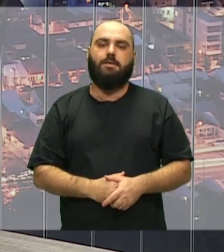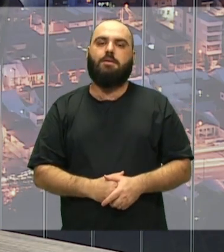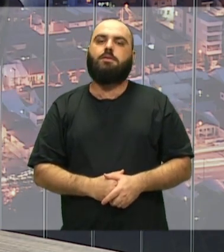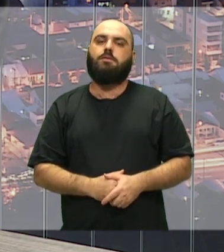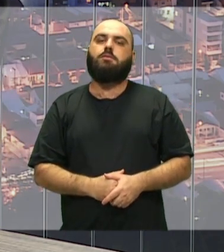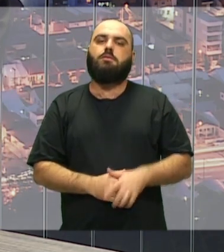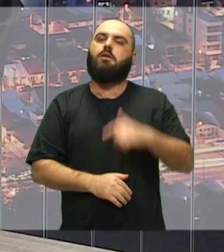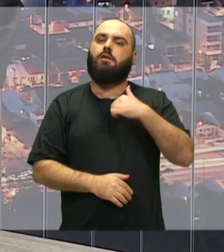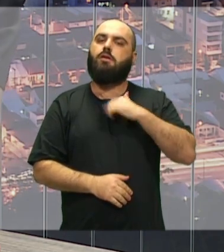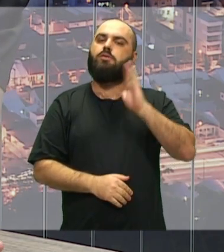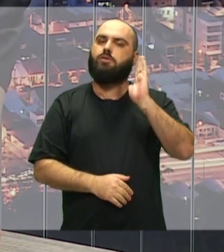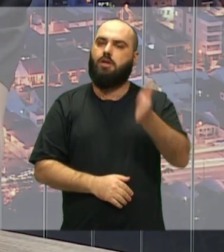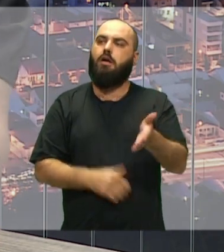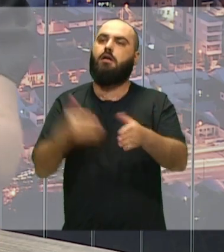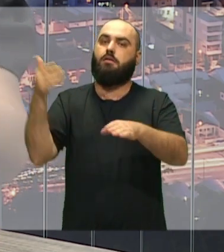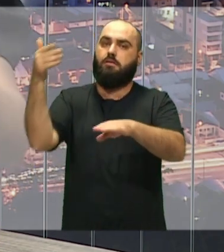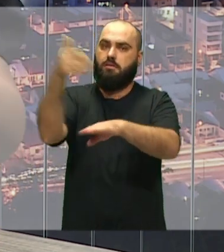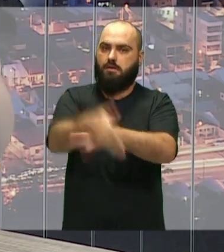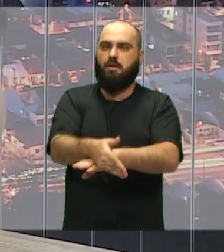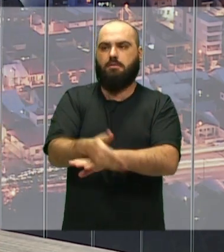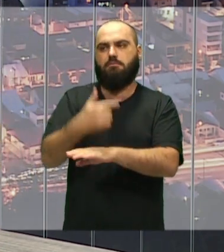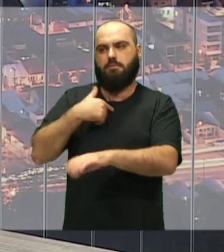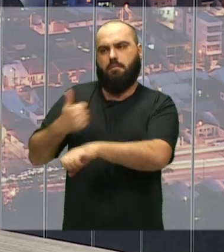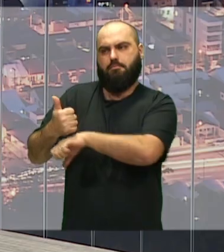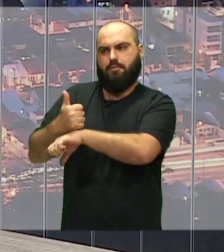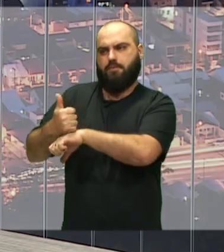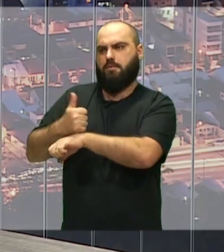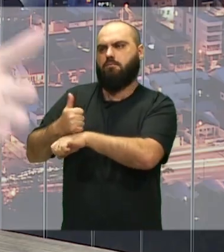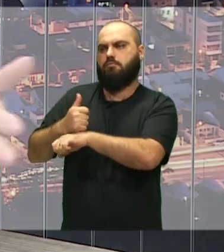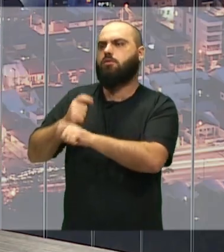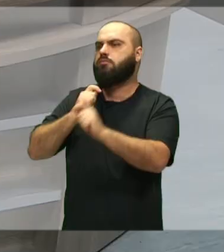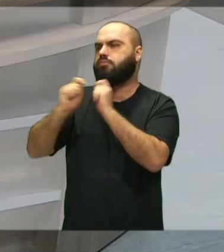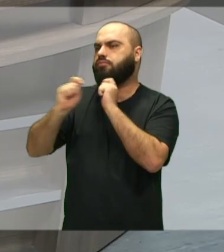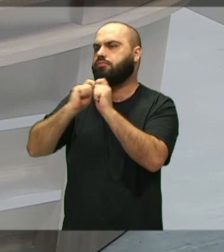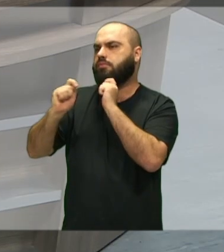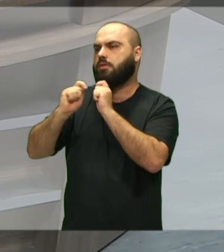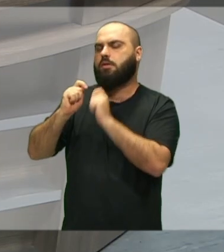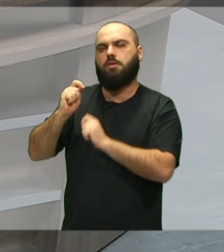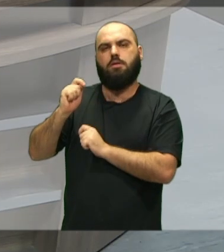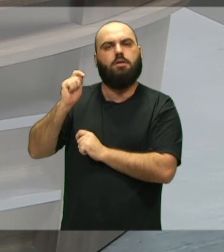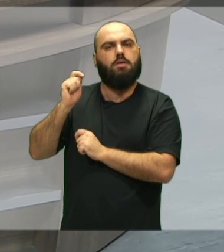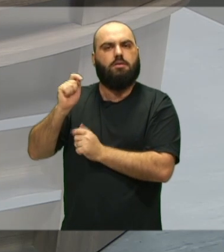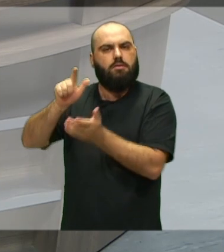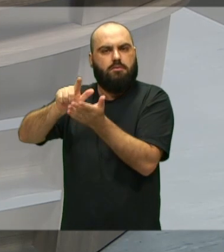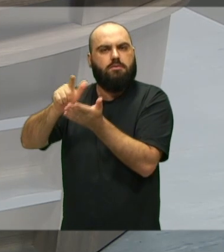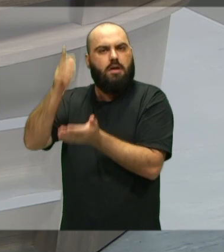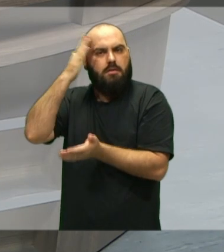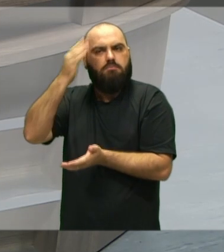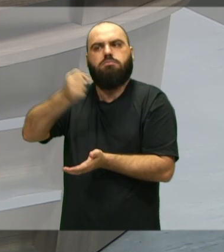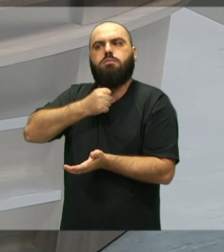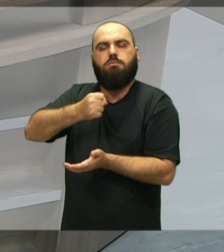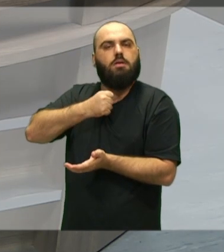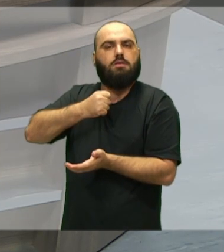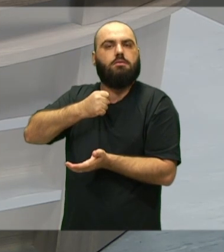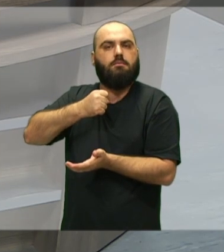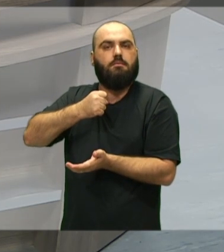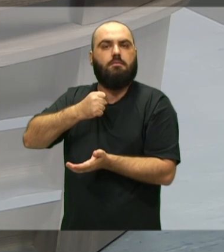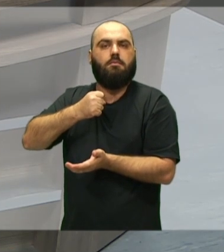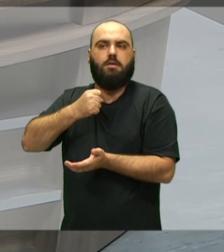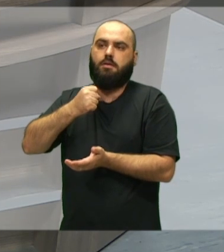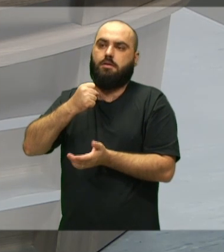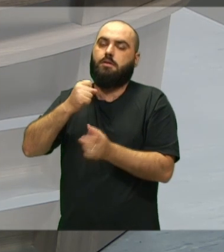já havia entrado aqui, né, porque a minha profissão é jornalista, mas a gente sempre faz concurso e, como disse, mesmo não sendo para a área